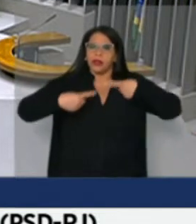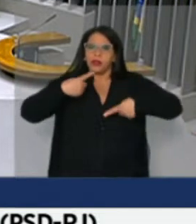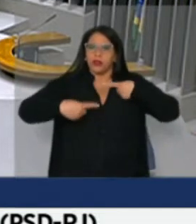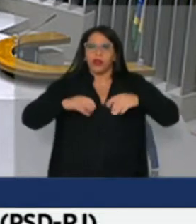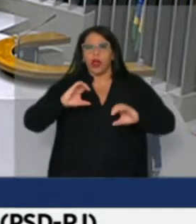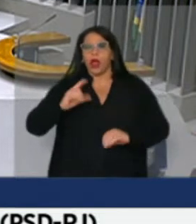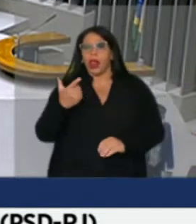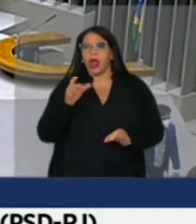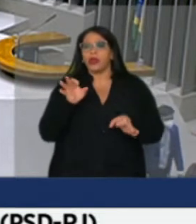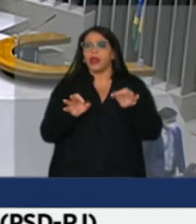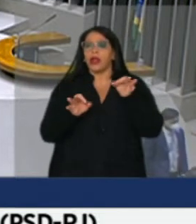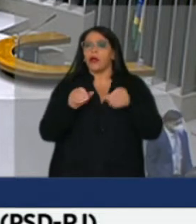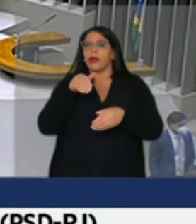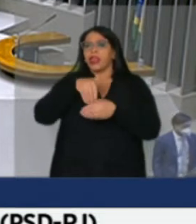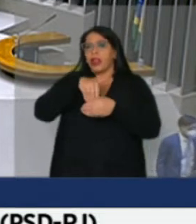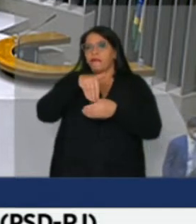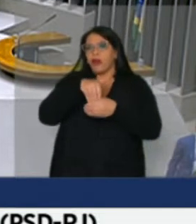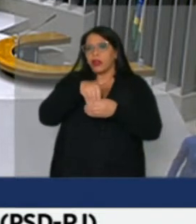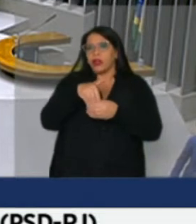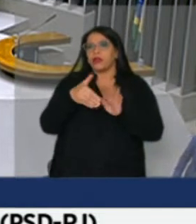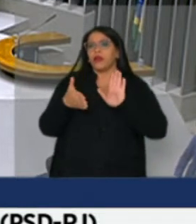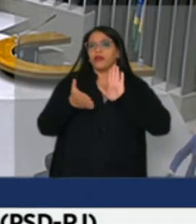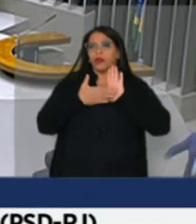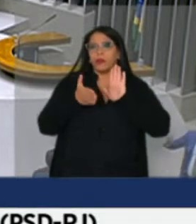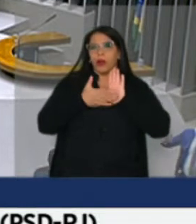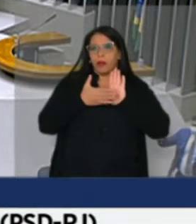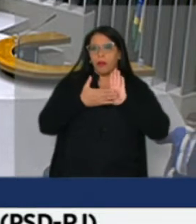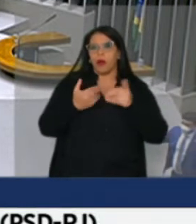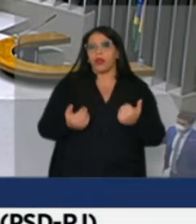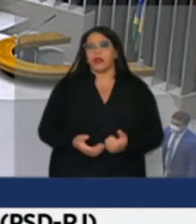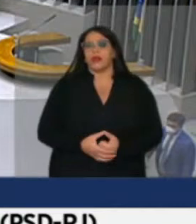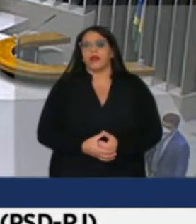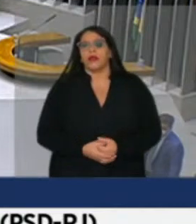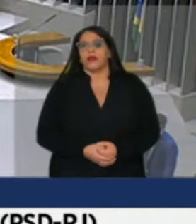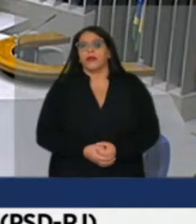na votação das proposições colocadas em pauta.